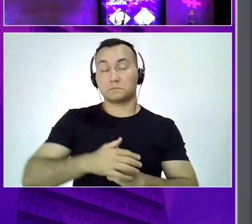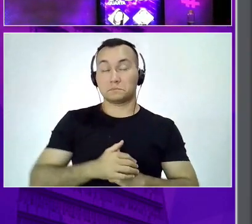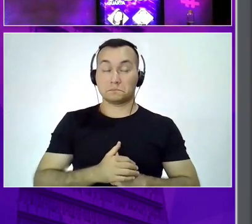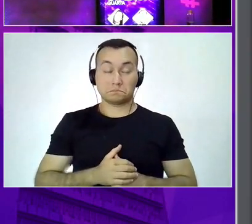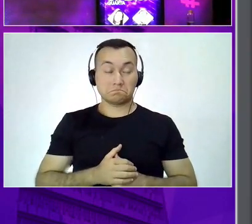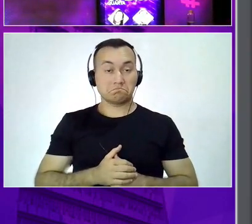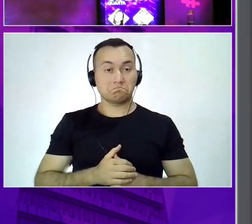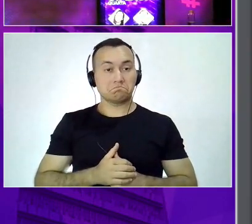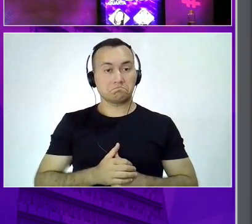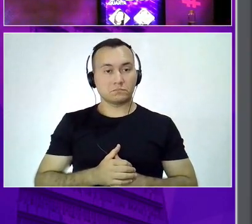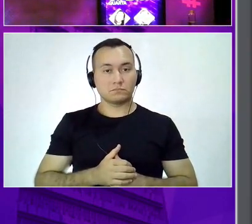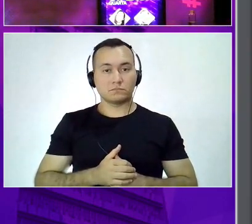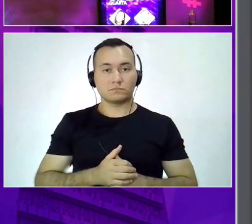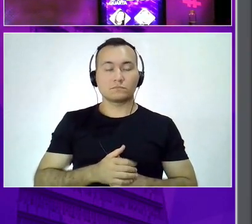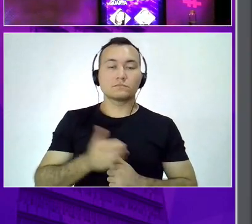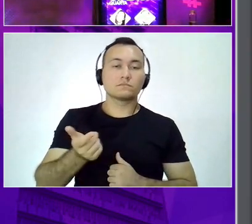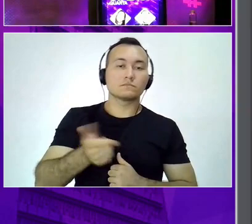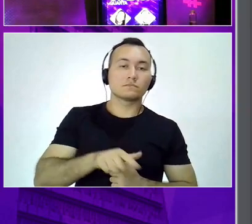futuro.